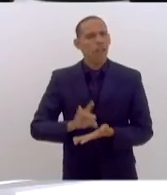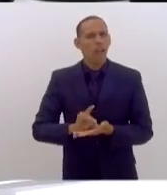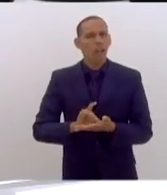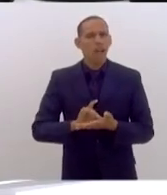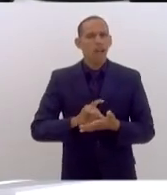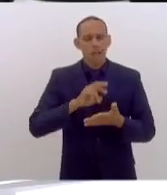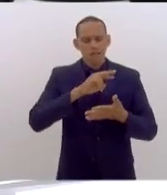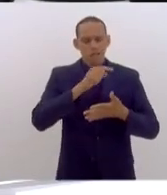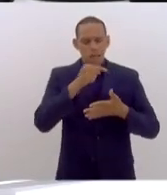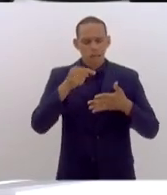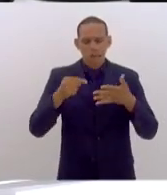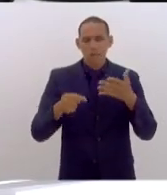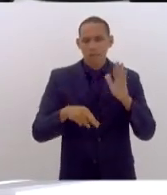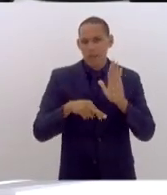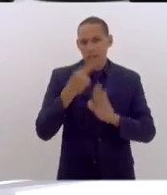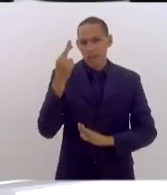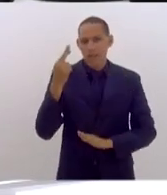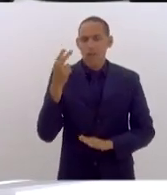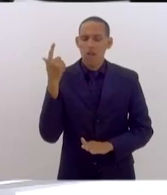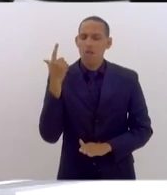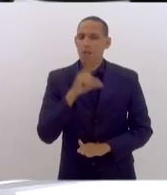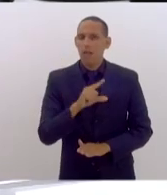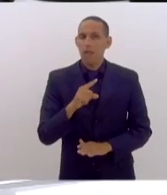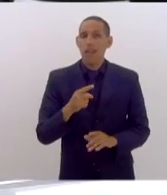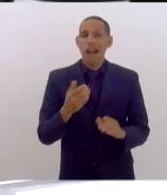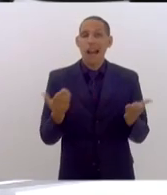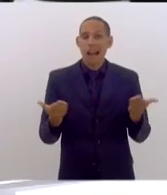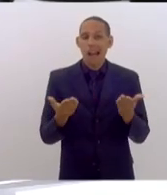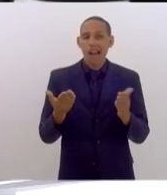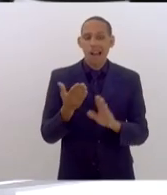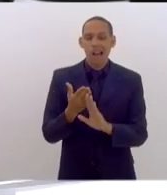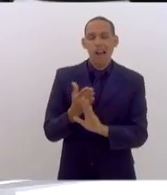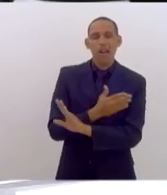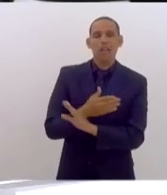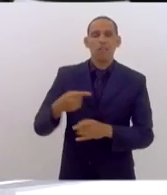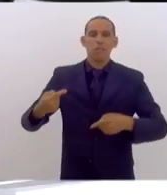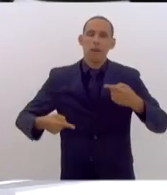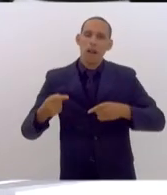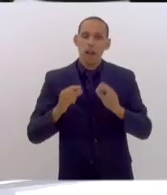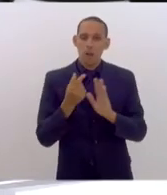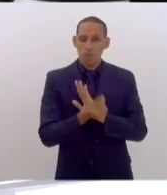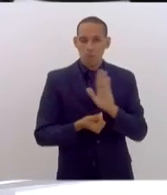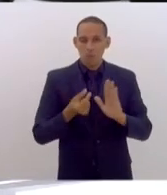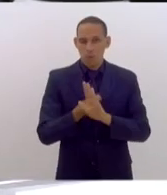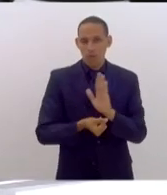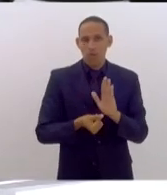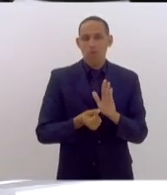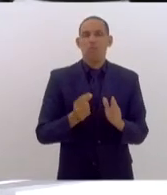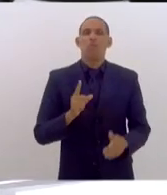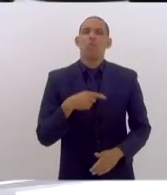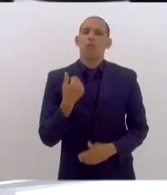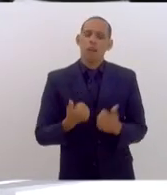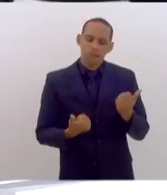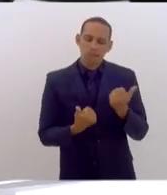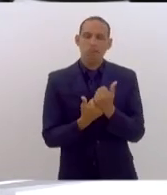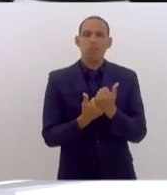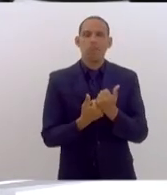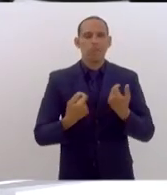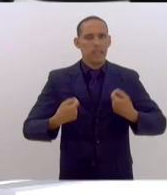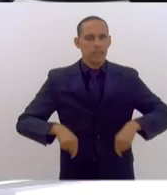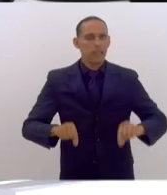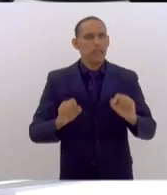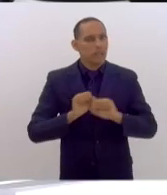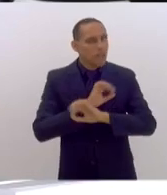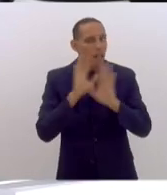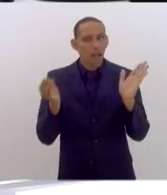se viabilizem estamos a véspera do debate do orçamento e nossas contribuições precisam estar